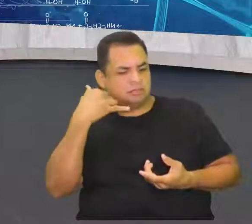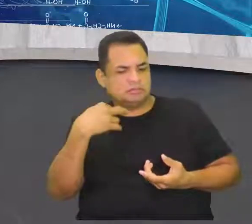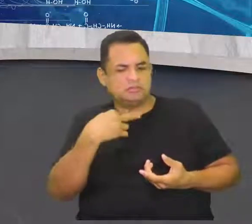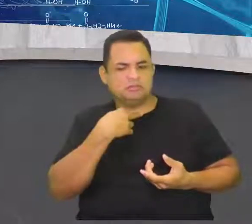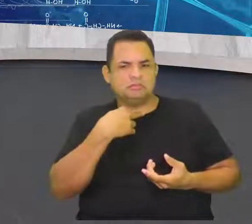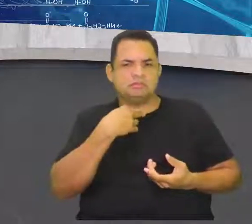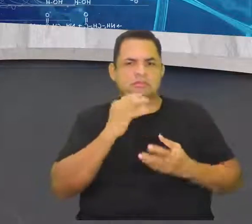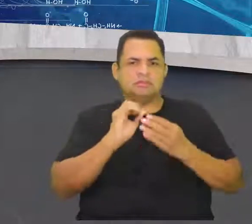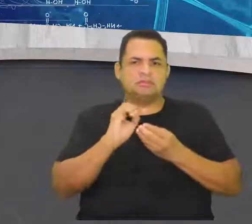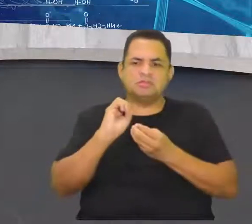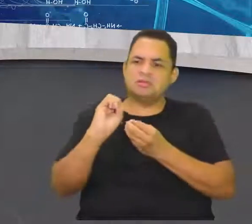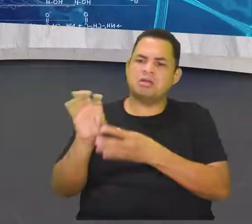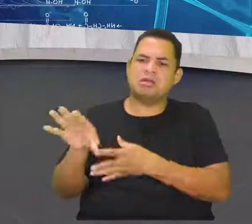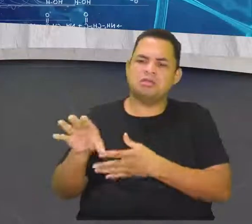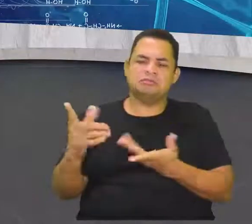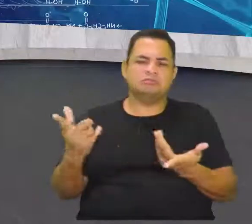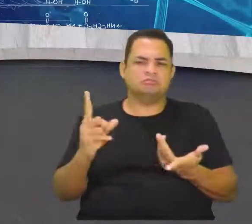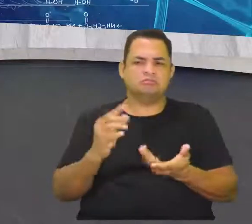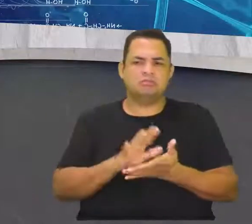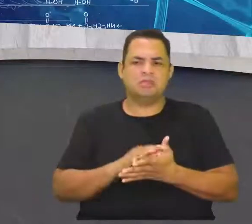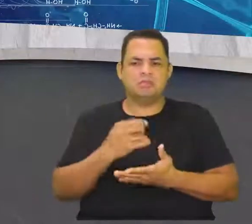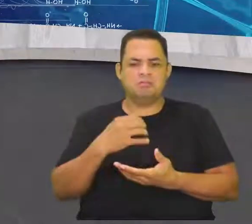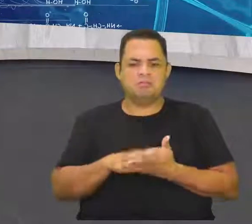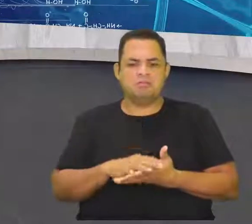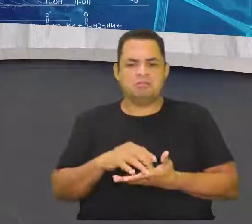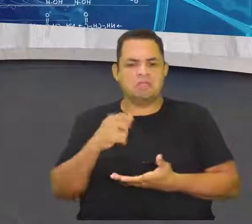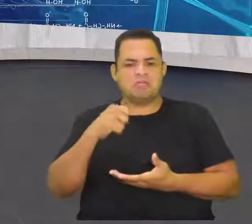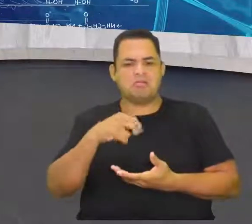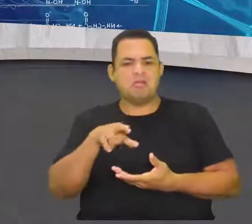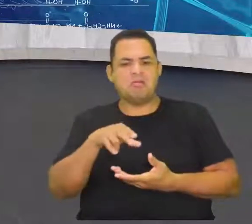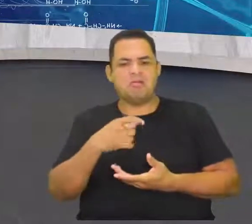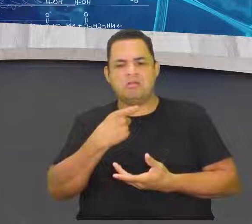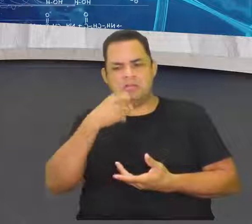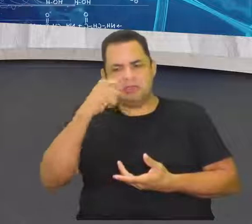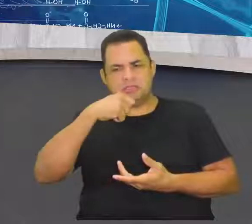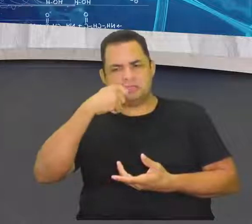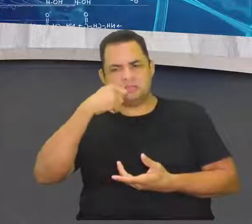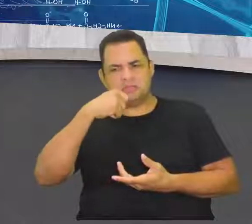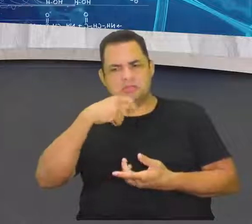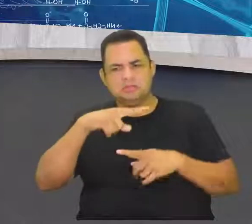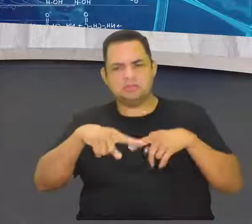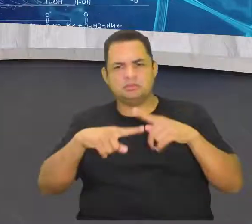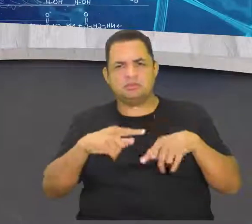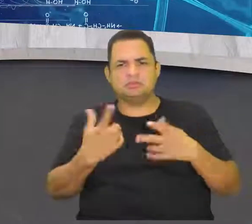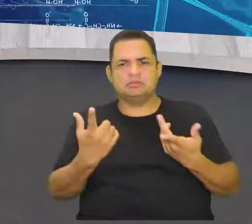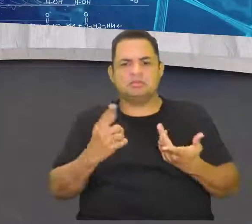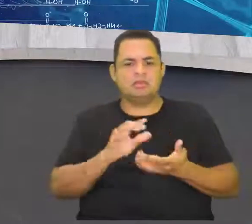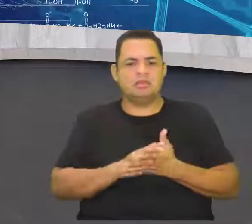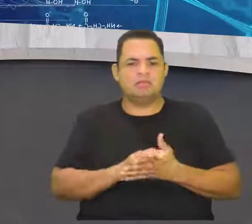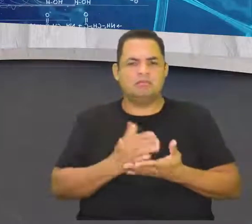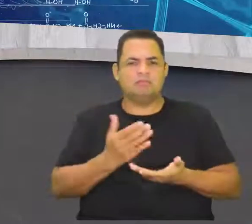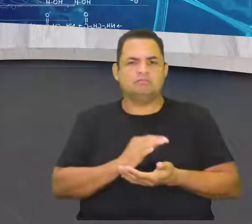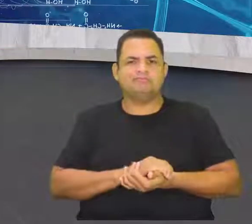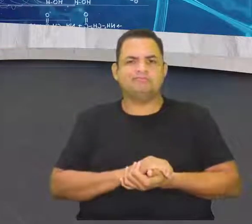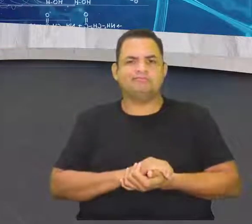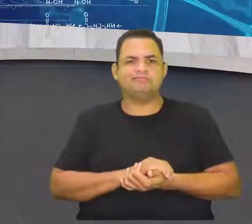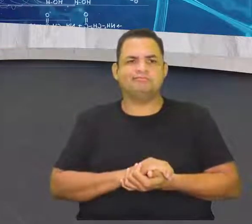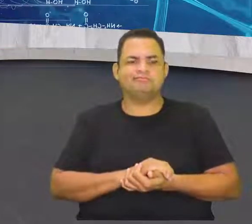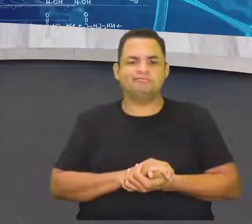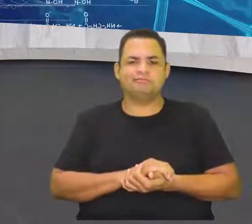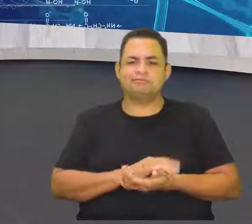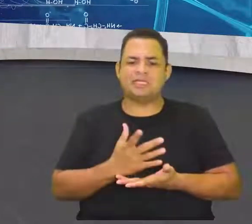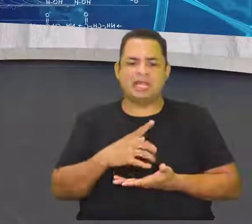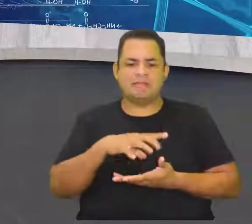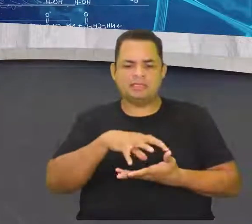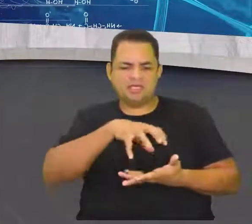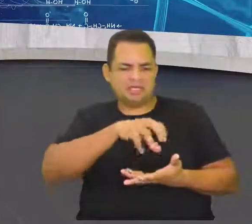pode ser descartado como você descarta uma escova de dente. Ainda mais pela situação da bateria. E muitos deles, hoje em dia, a bateria nem sai,